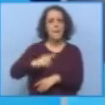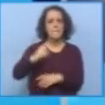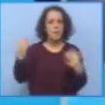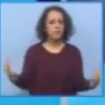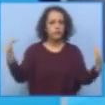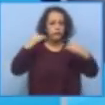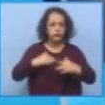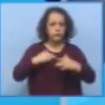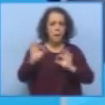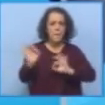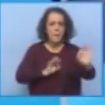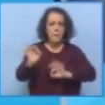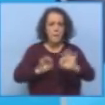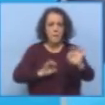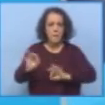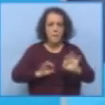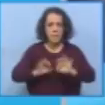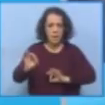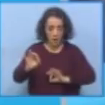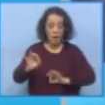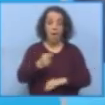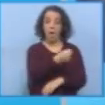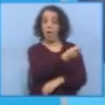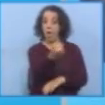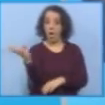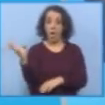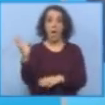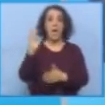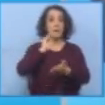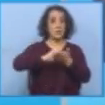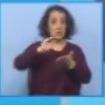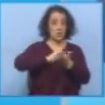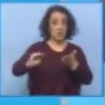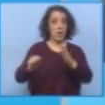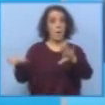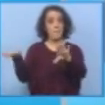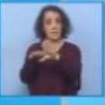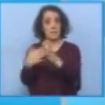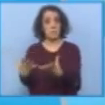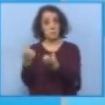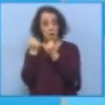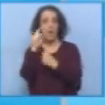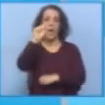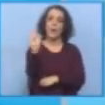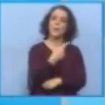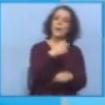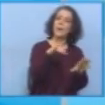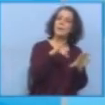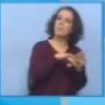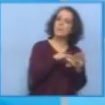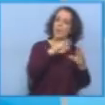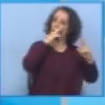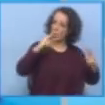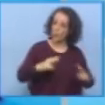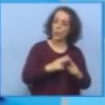aqueles que se inscreviam obrigatoriamente tinham que participar. E até quando, por alguma razão, algum não podia,